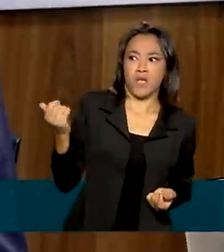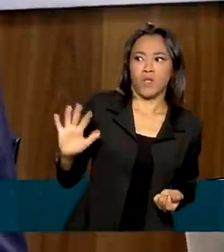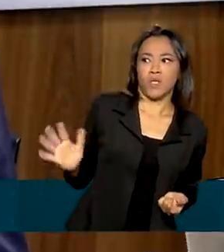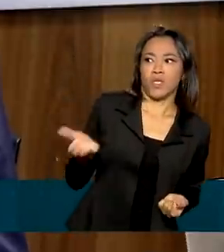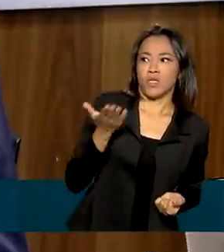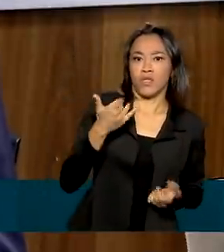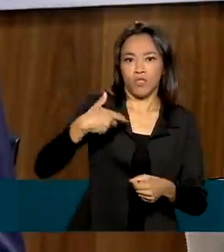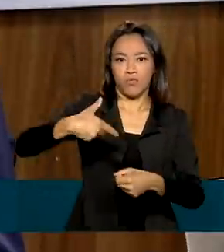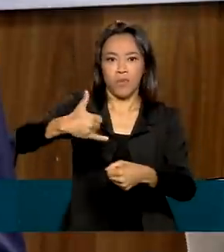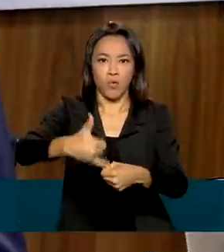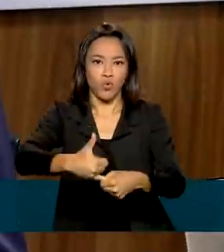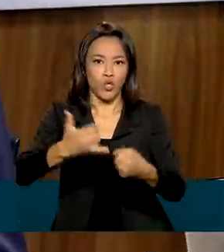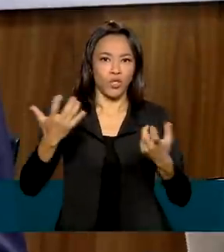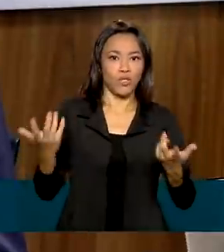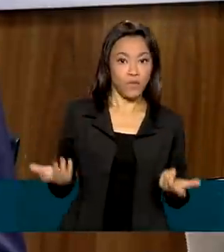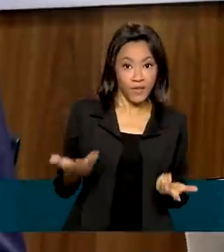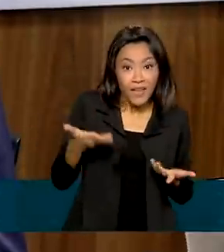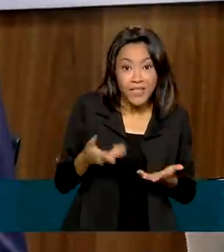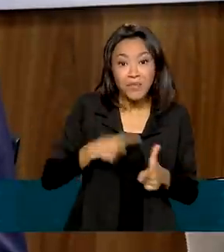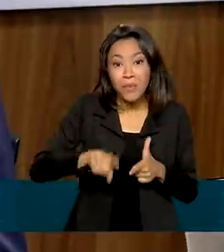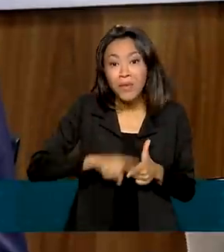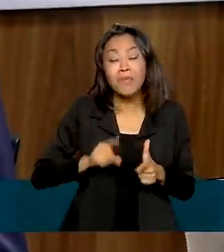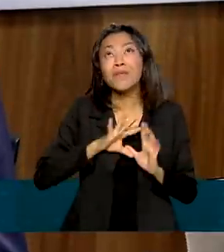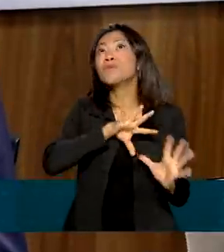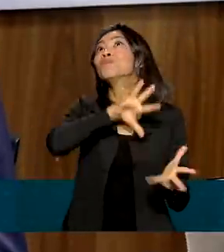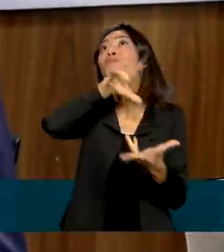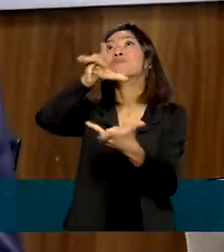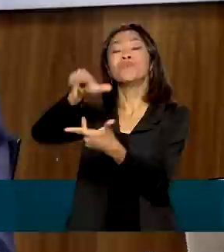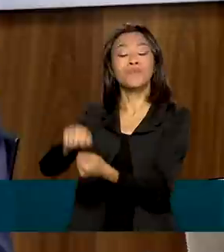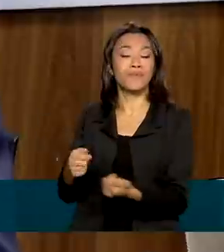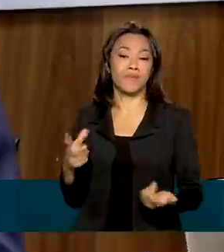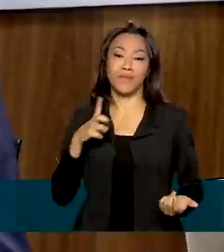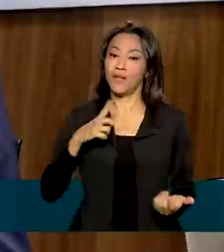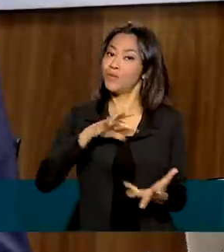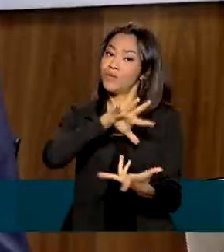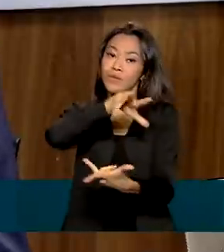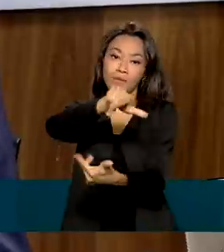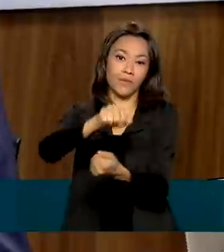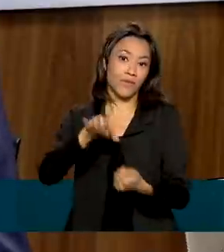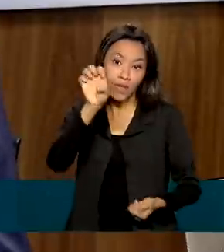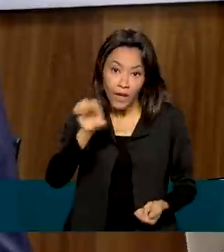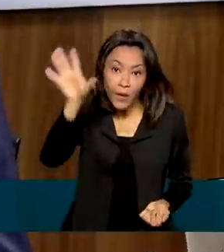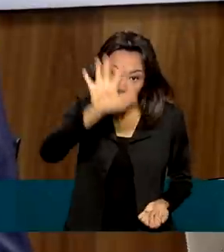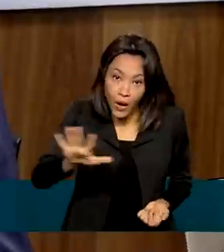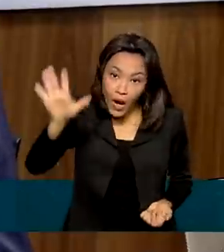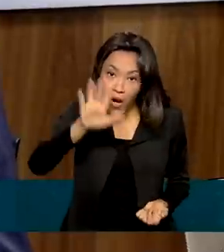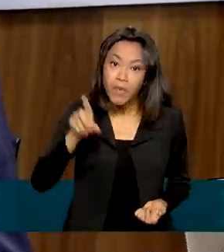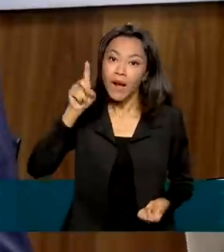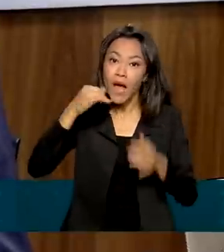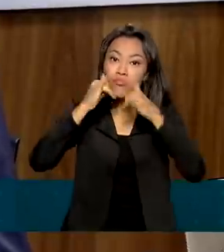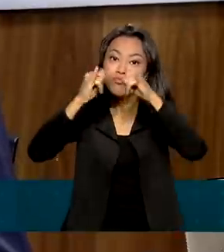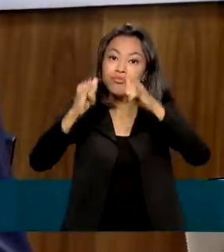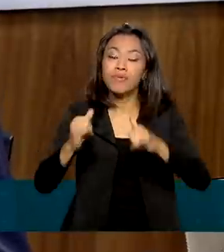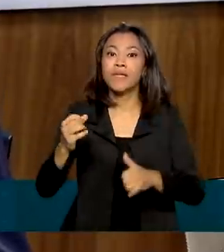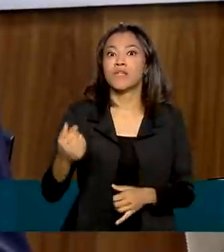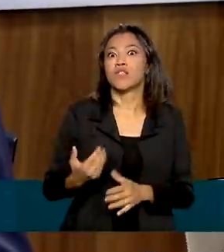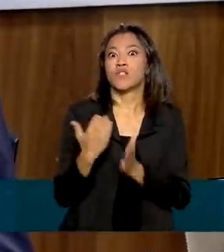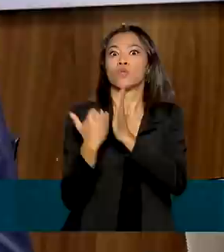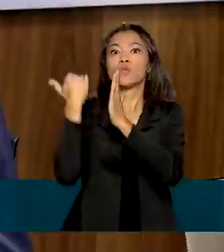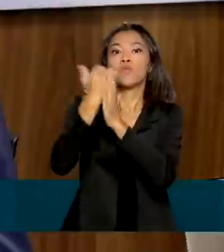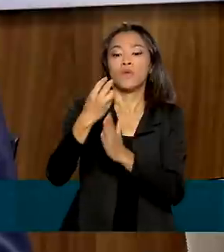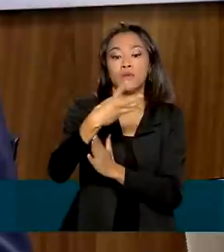mantimentos preço combustível esse problema está no mundo todo somente não na Europa o preço energia elétrica subiu